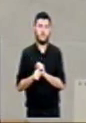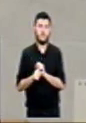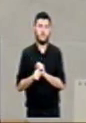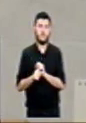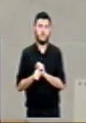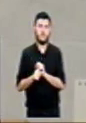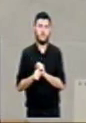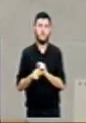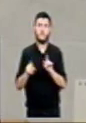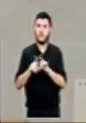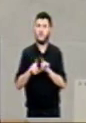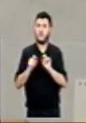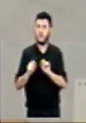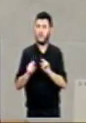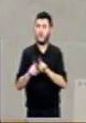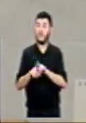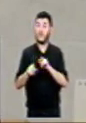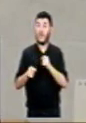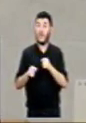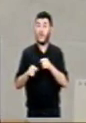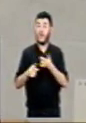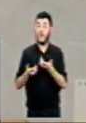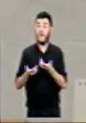na atividade de